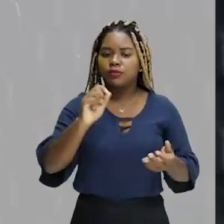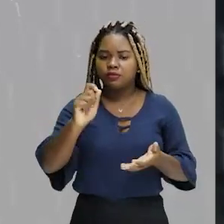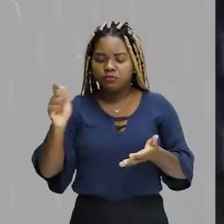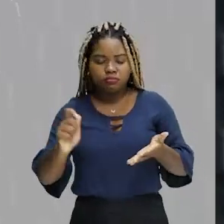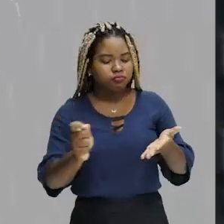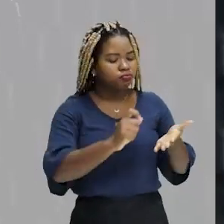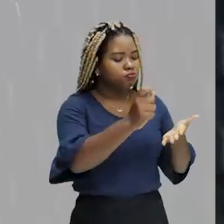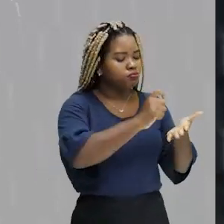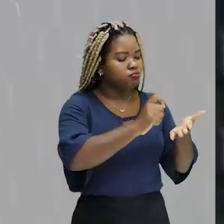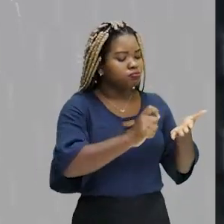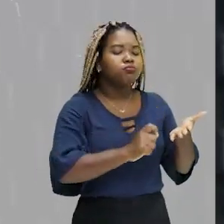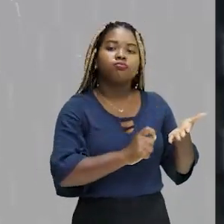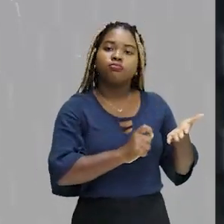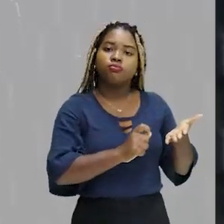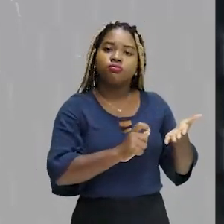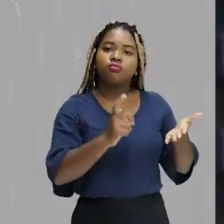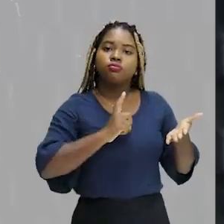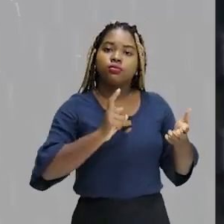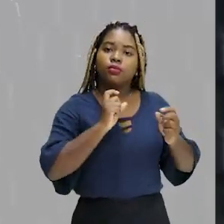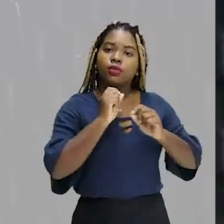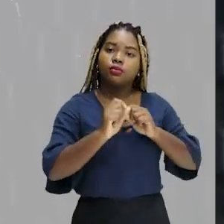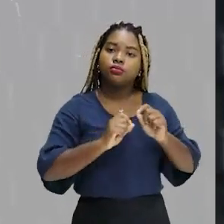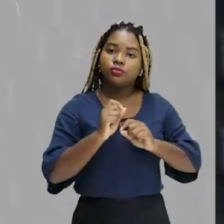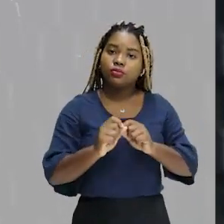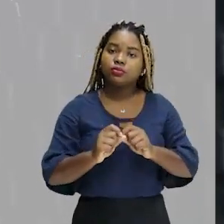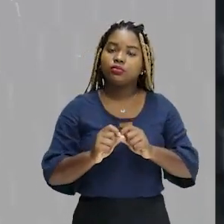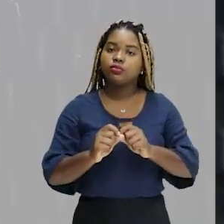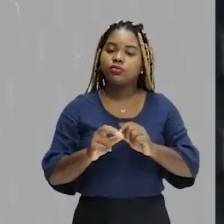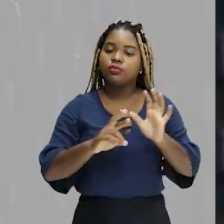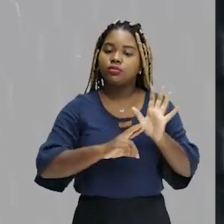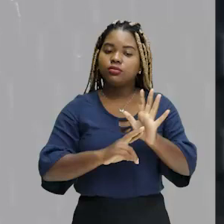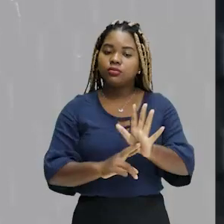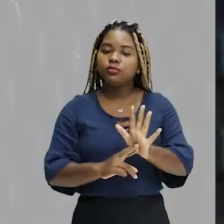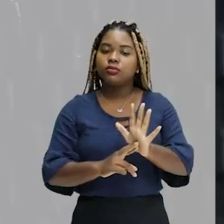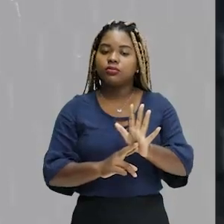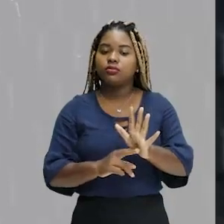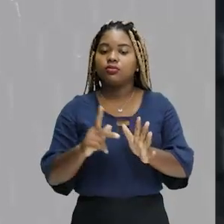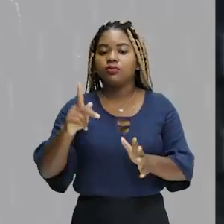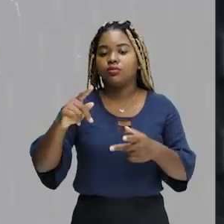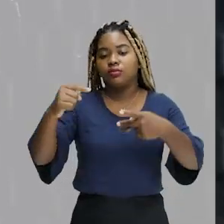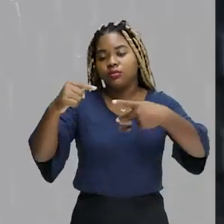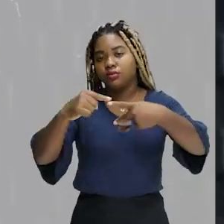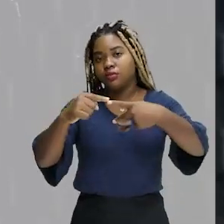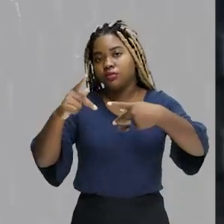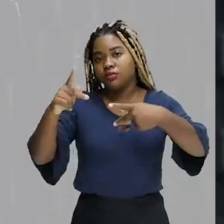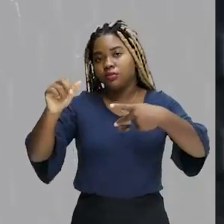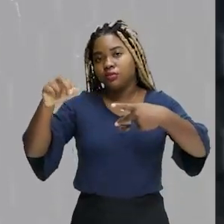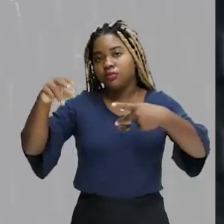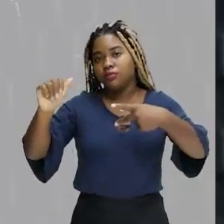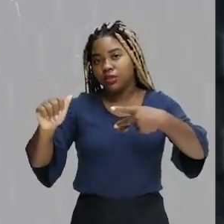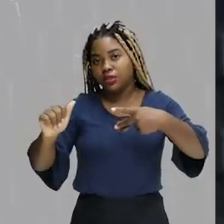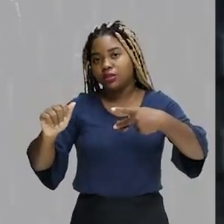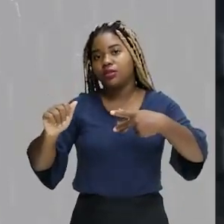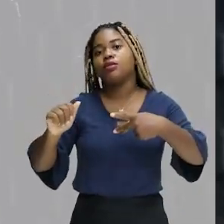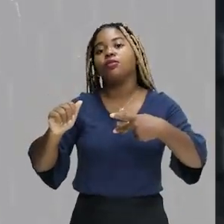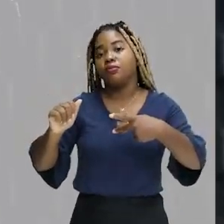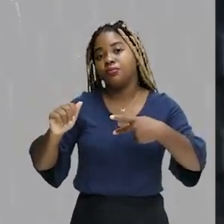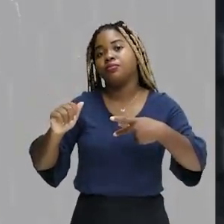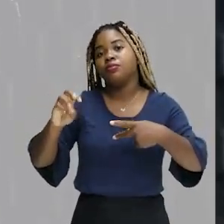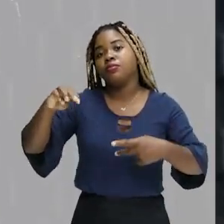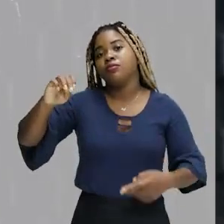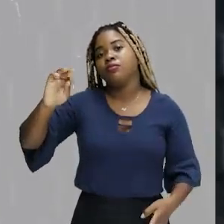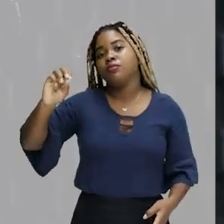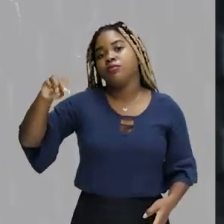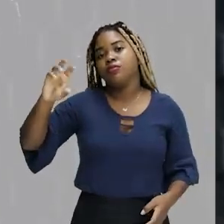caderno. Então ali você tem a representação plana do metano. Então, se